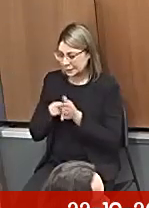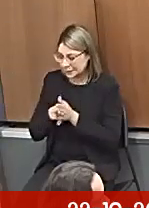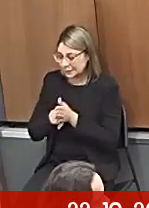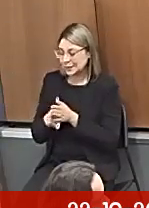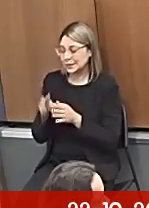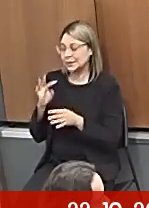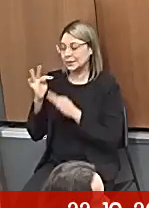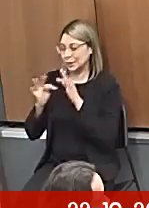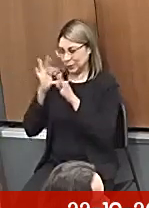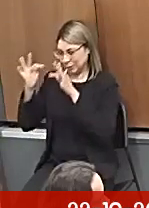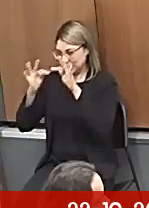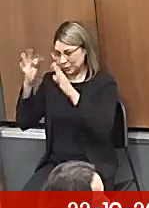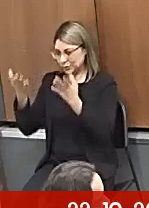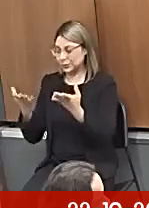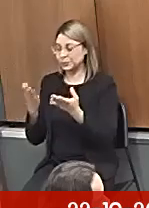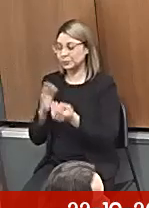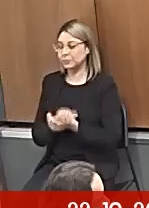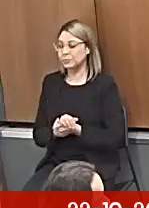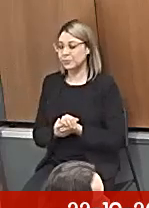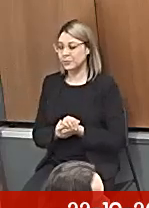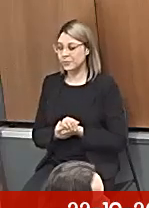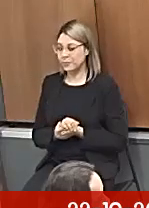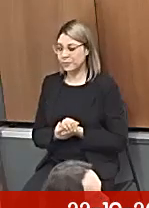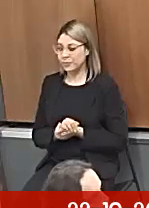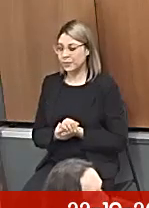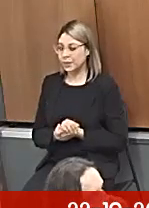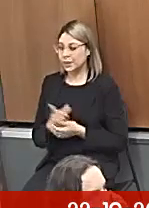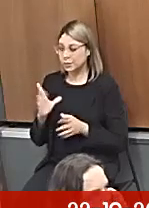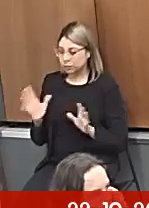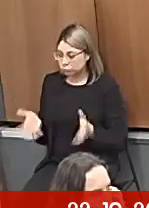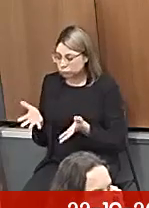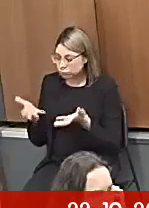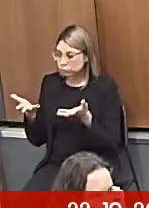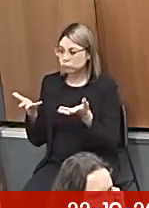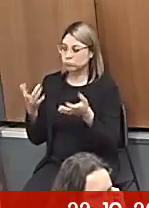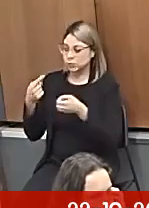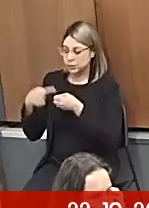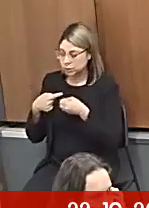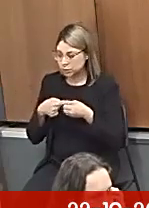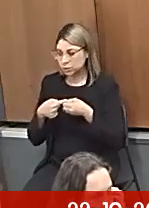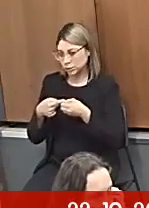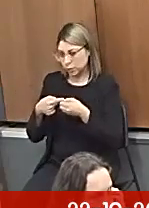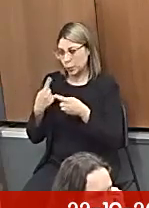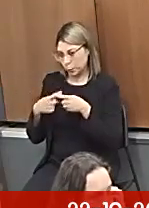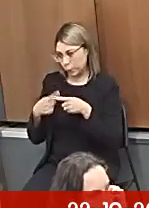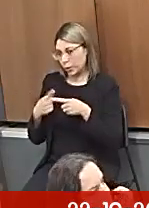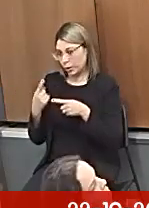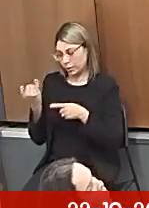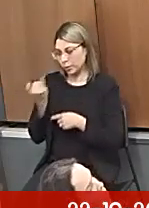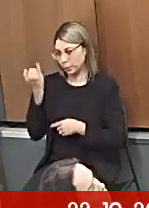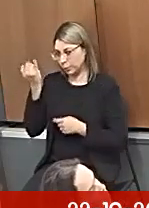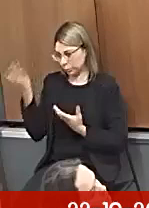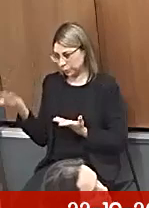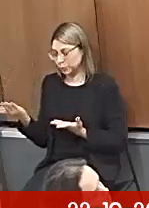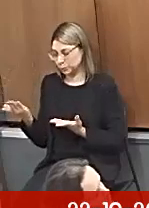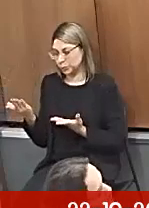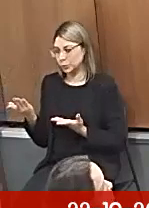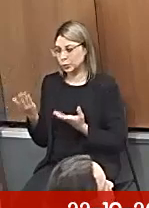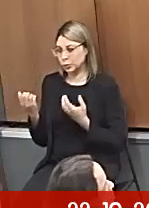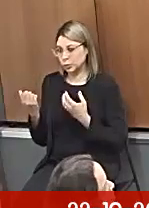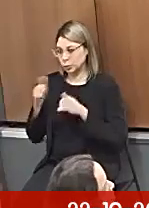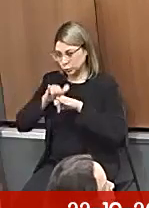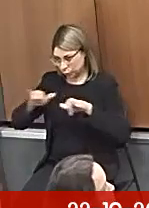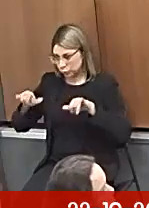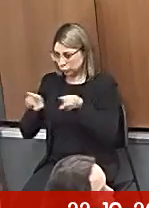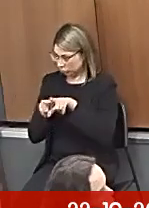Tecnologia, nós vamos estimular os municípios, eu acho que é interessante até